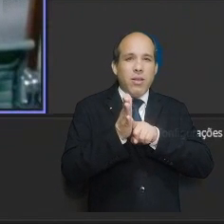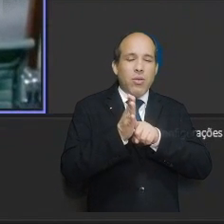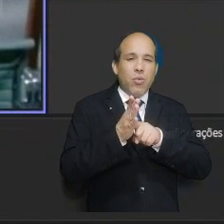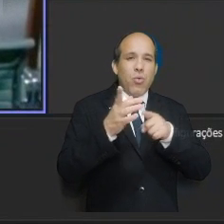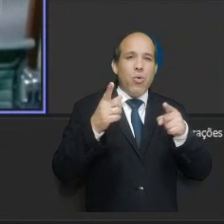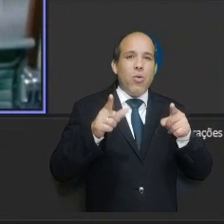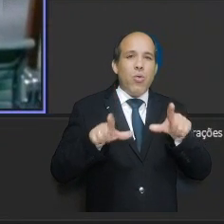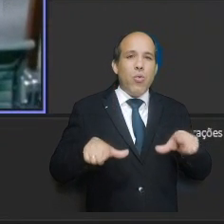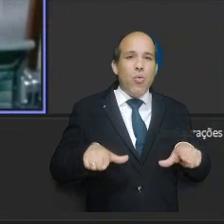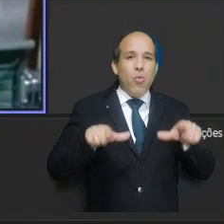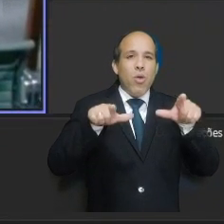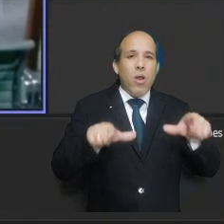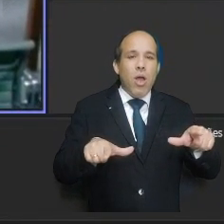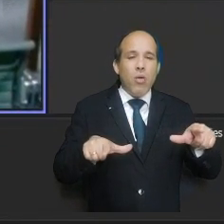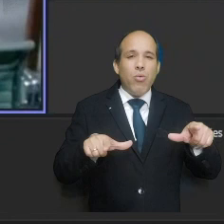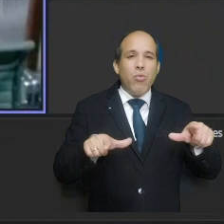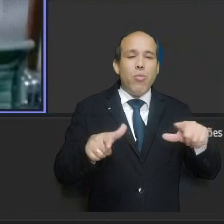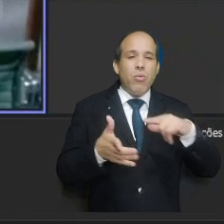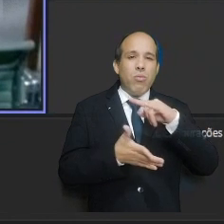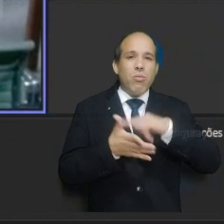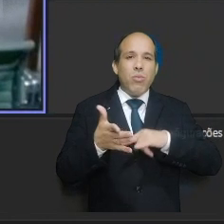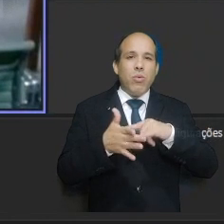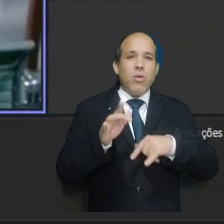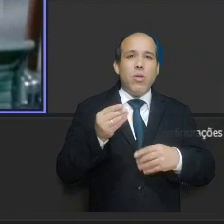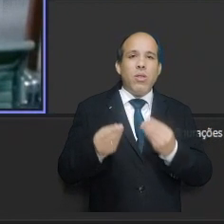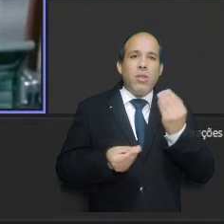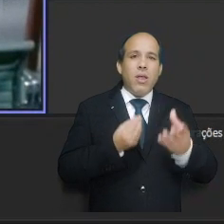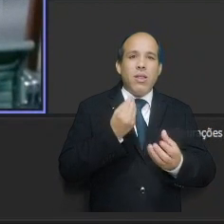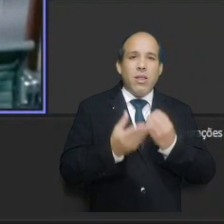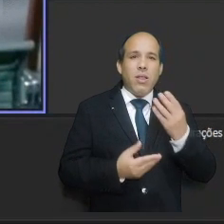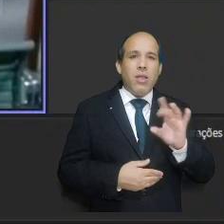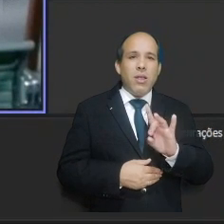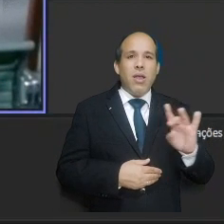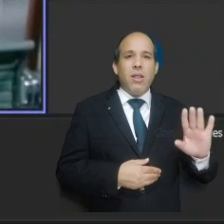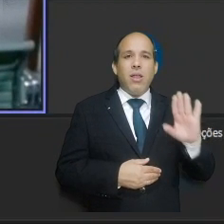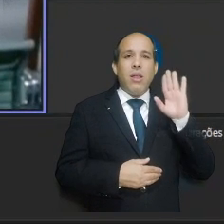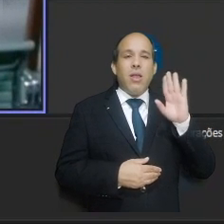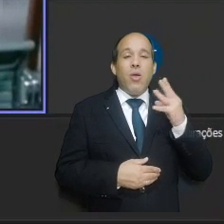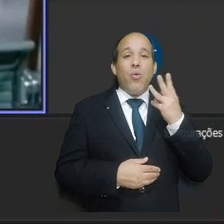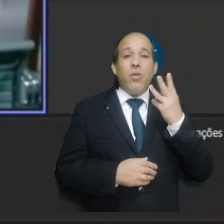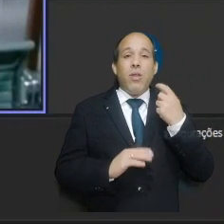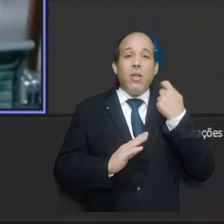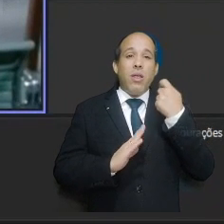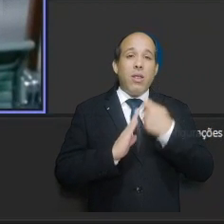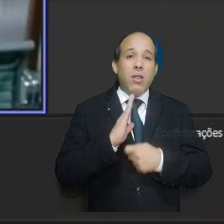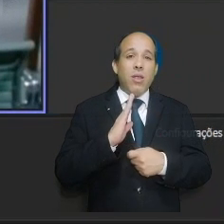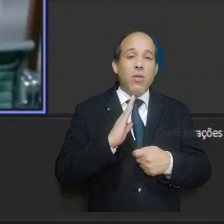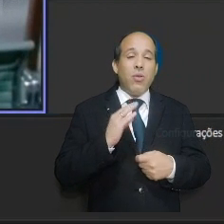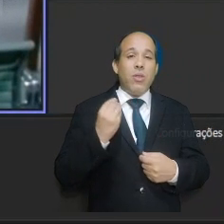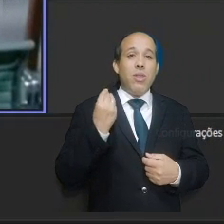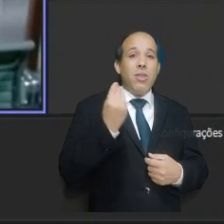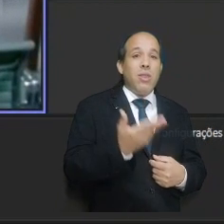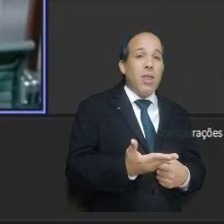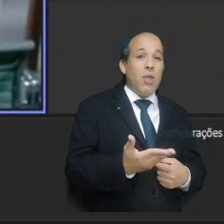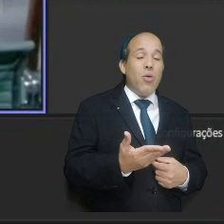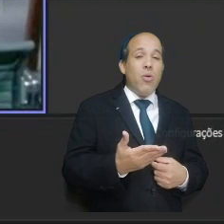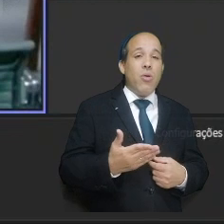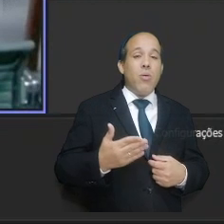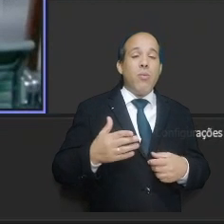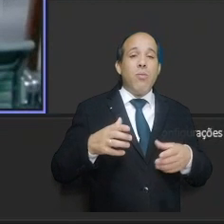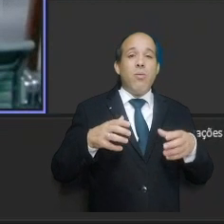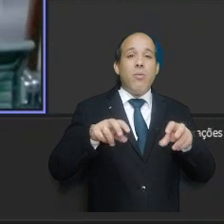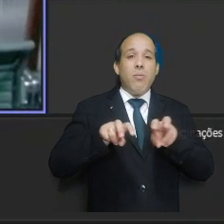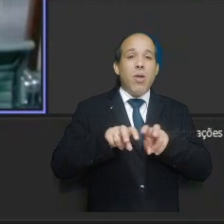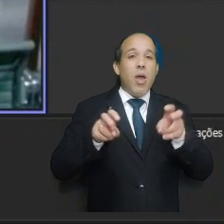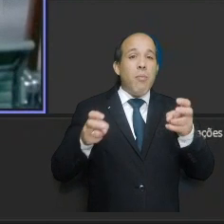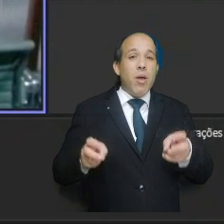é analisar os laudos entregues por cada candidato. Os 3 relatórios que a apelante entregou para a banca,